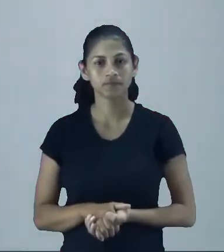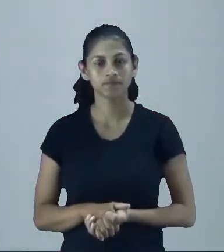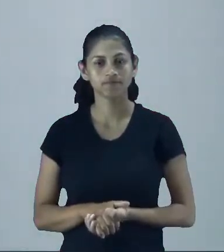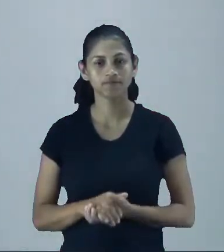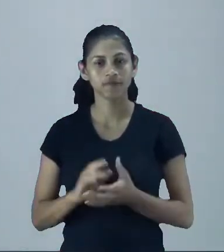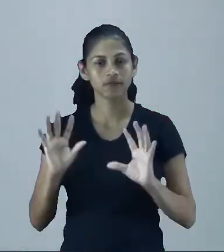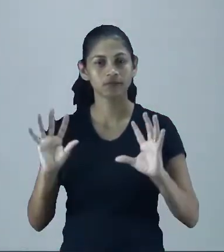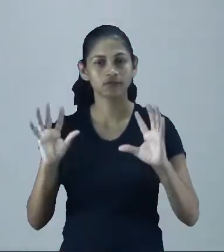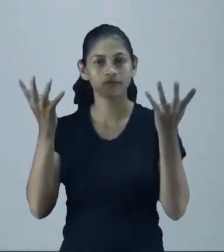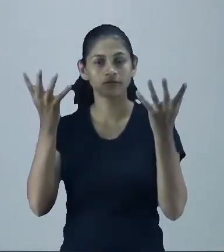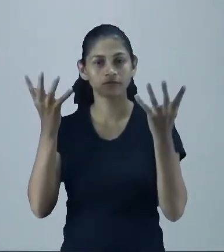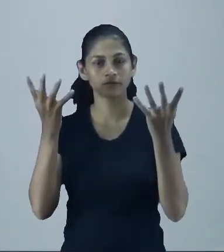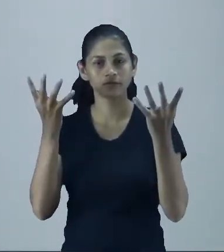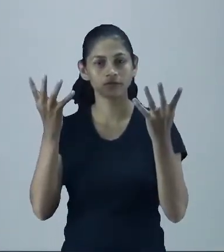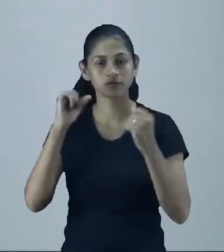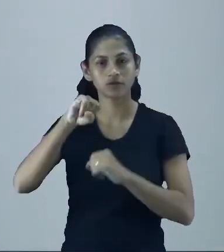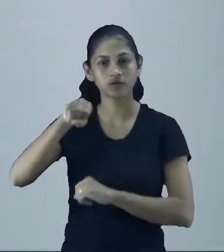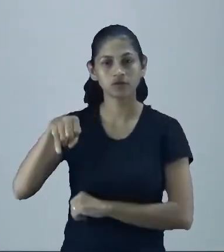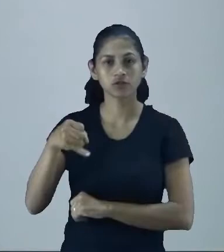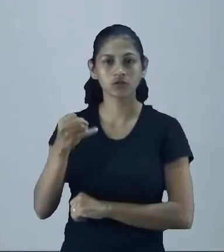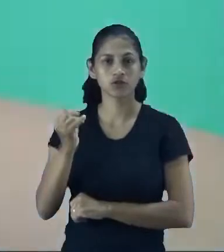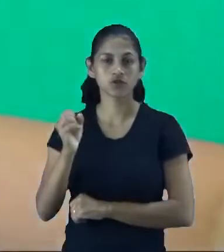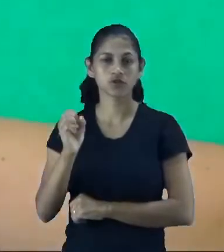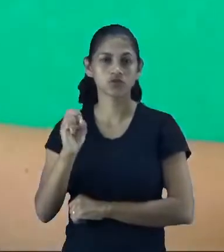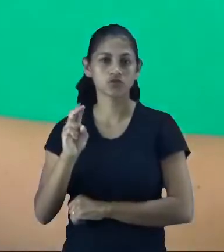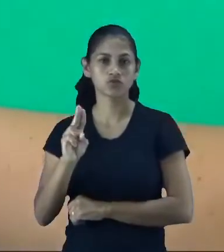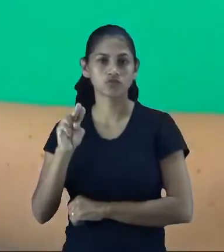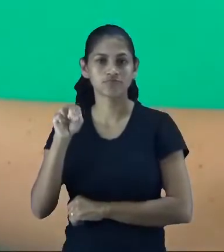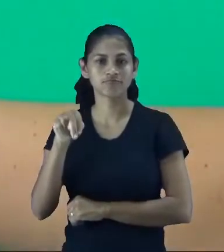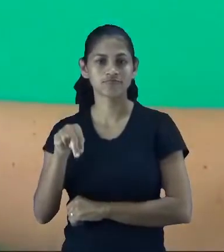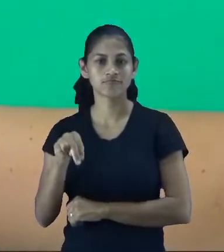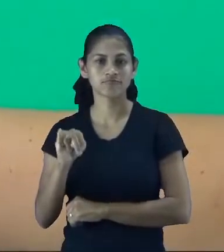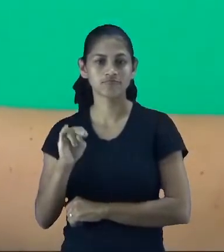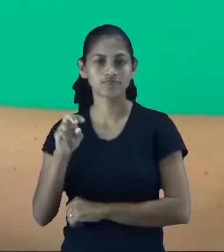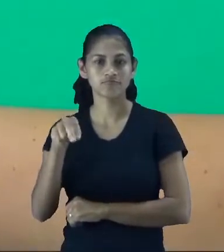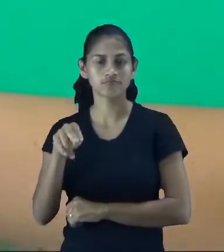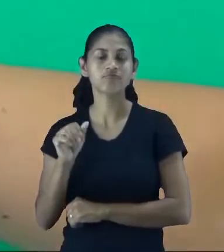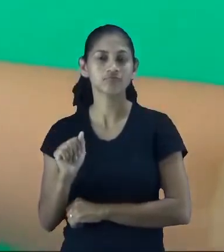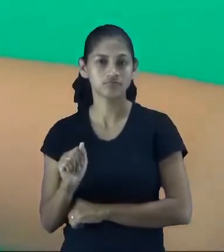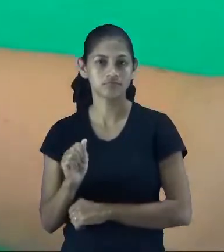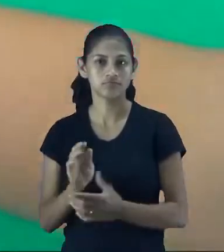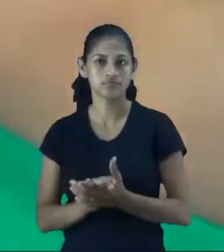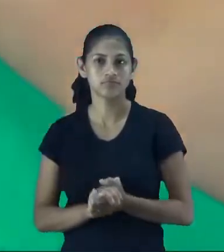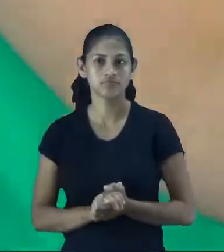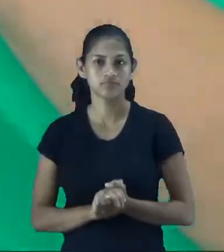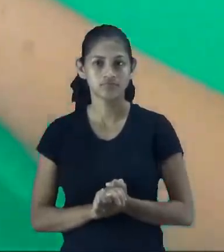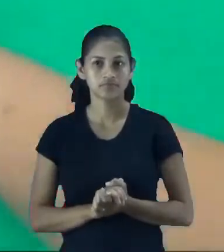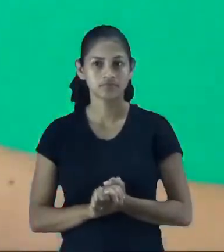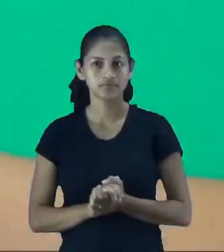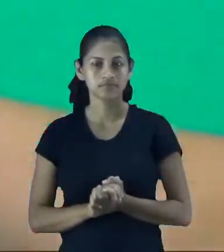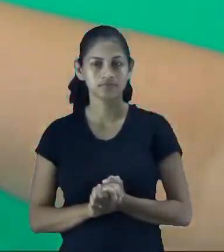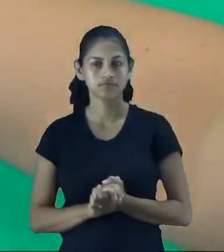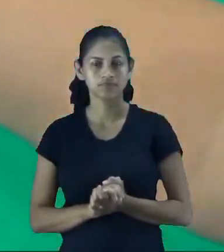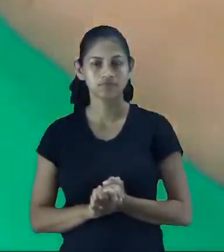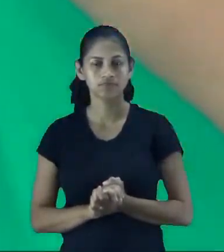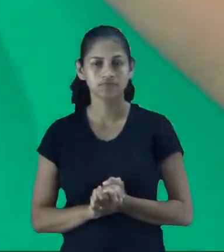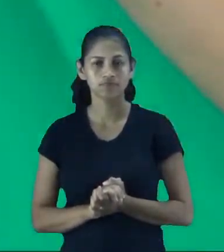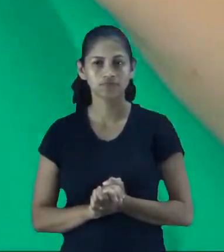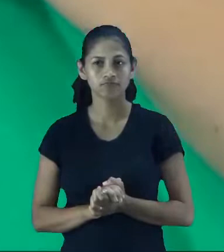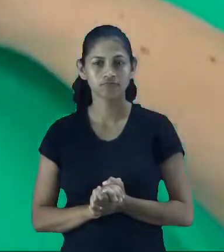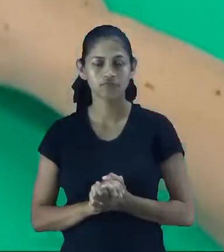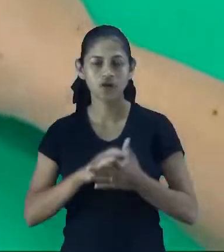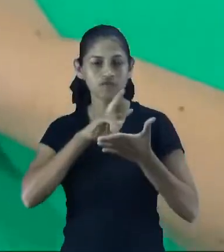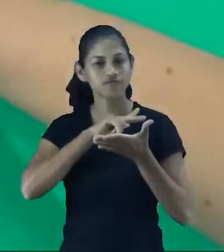as festas juninas, Eles trazem essa influência, olha só a quantidade de influência,